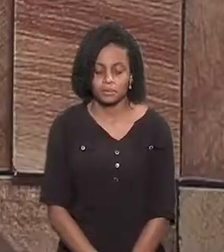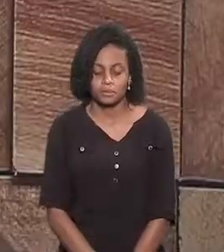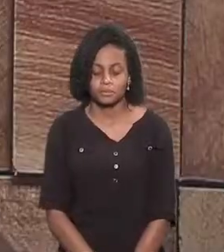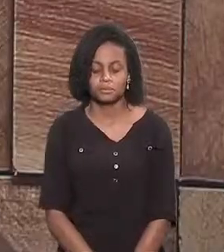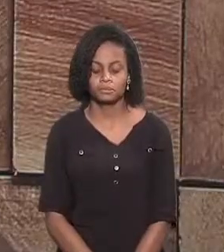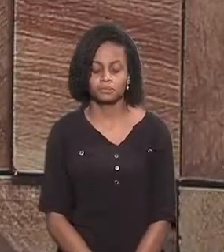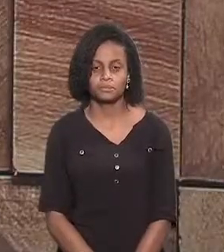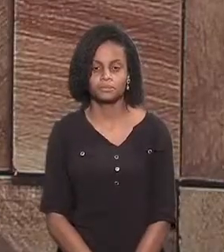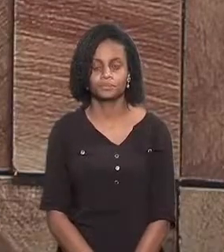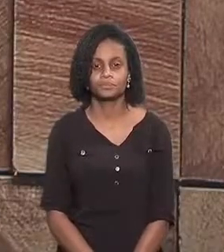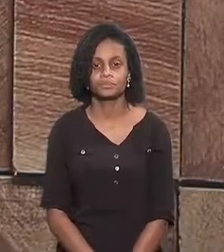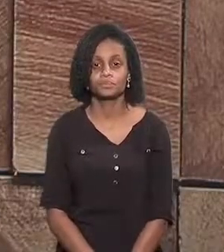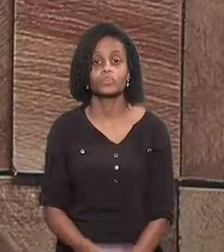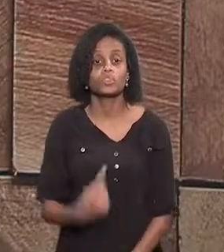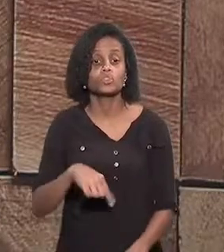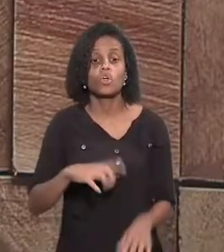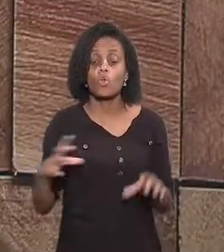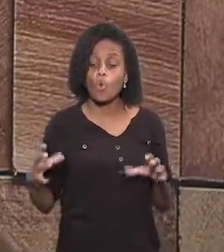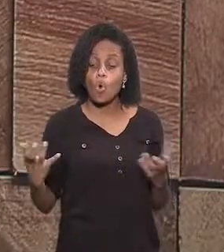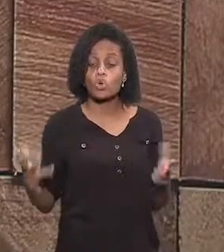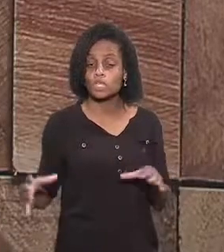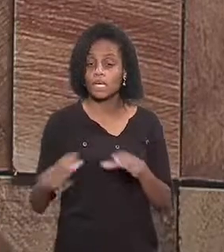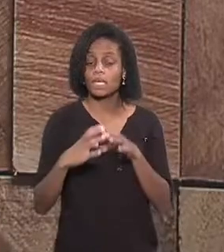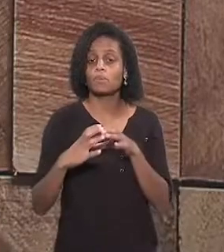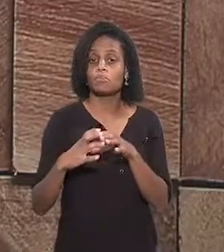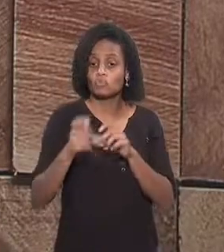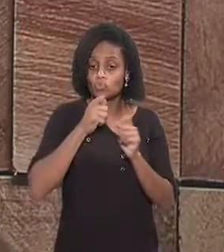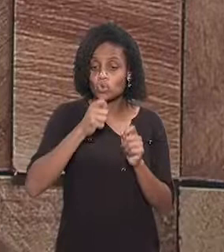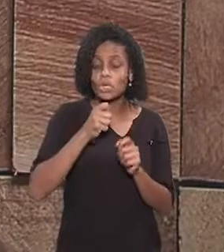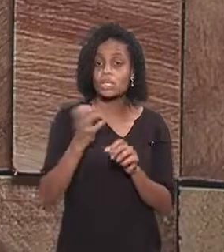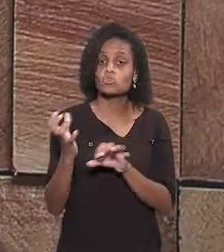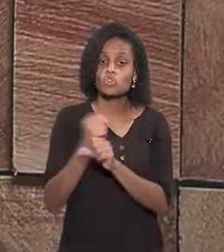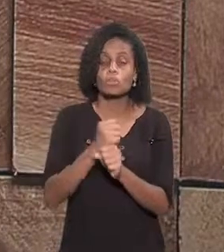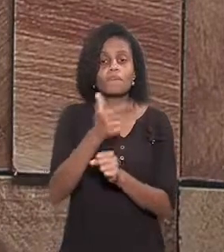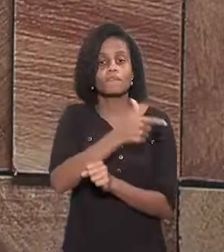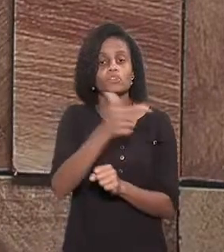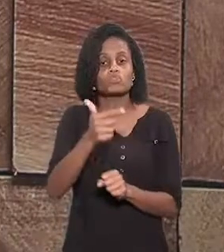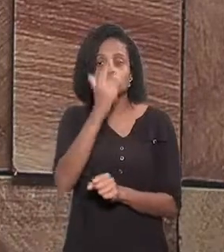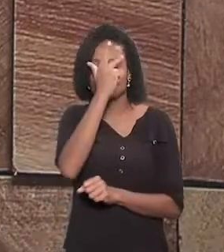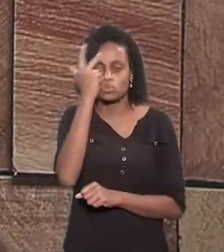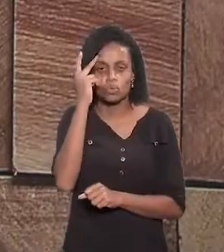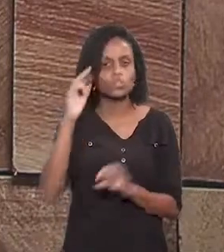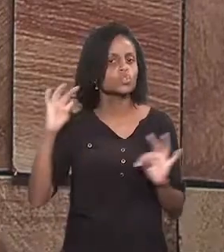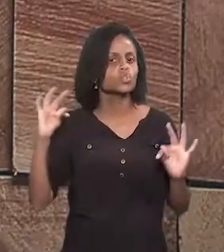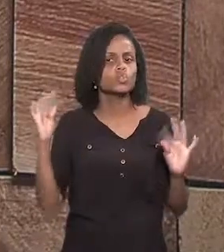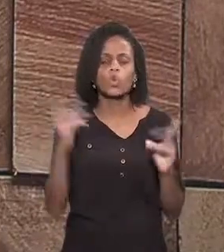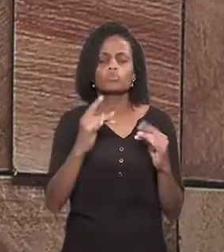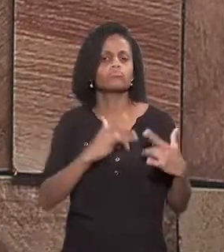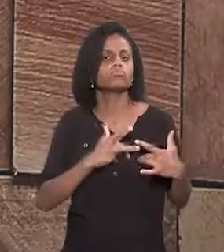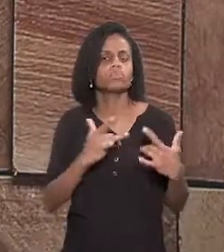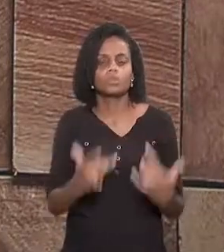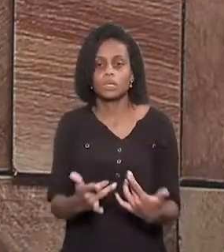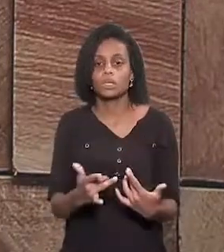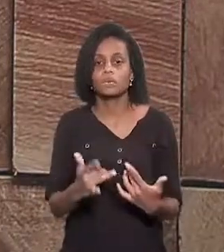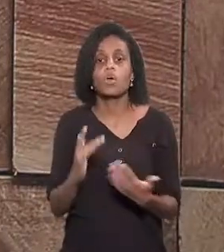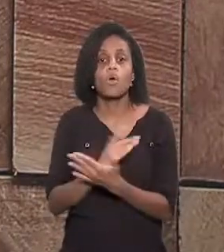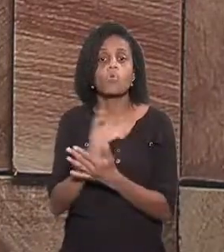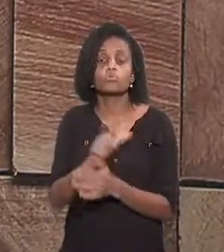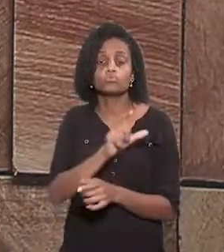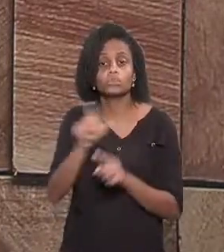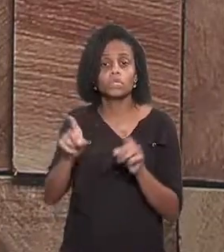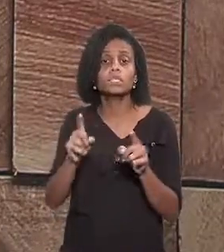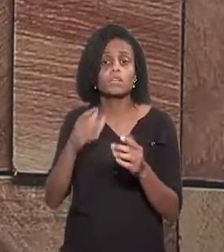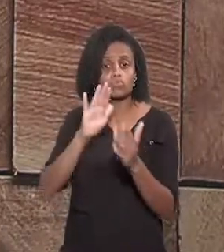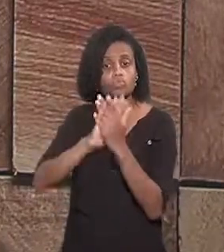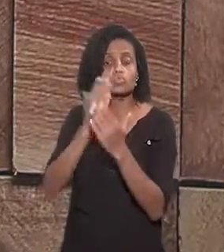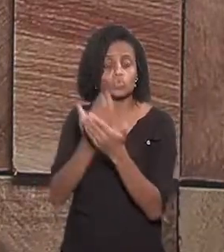Então, nossa equipe de jornalismo, né? Hoje nós temos 22 pessoas na equipe de jornalismo. São voluntários, são jovens. Alguns deles